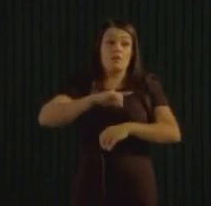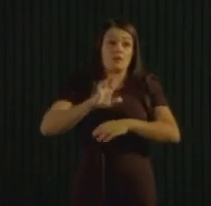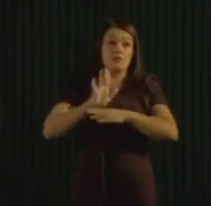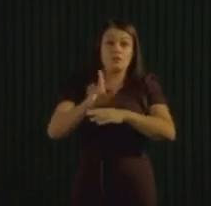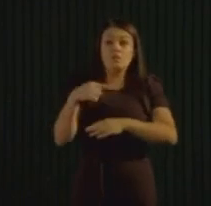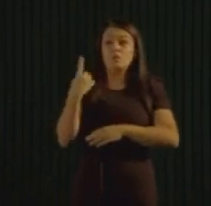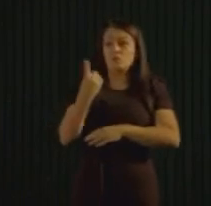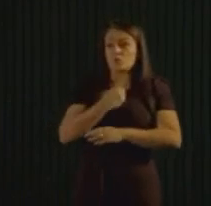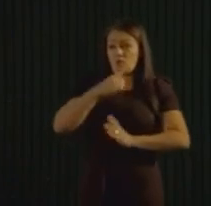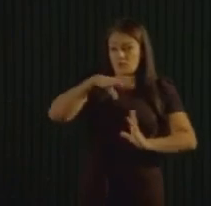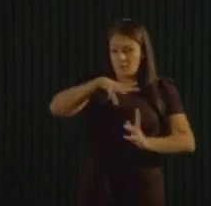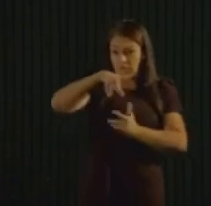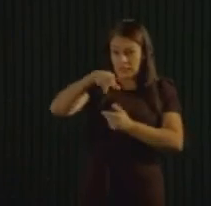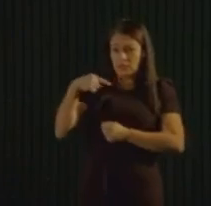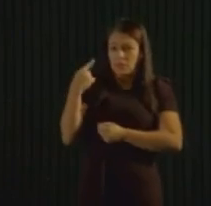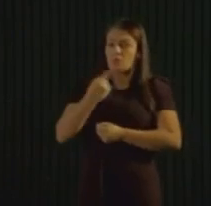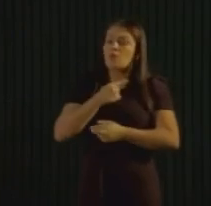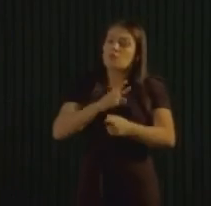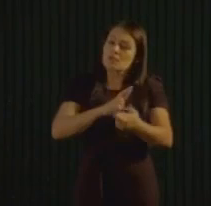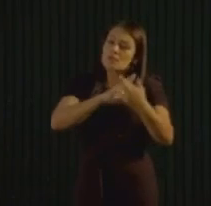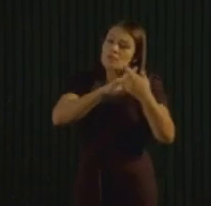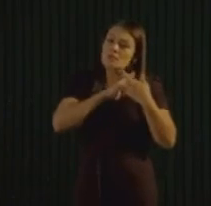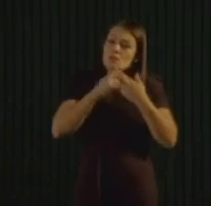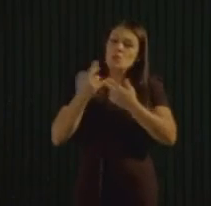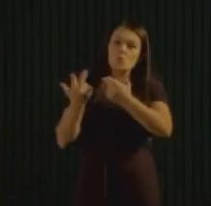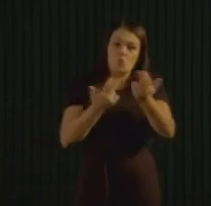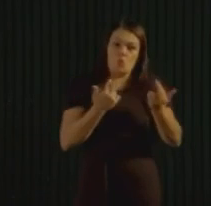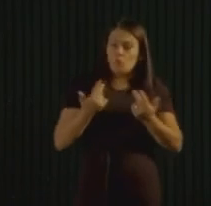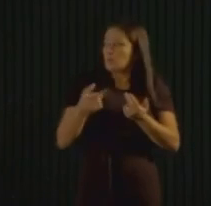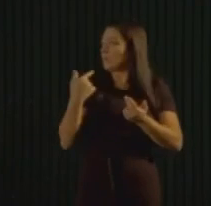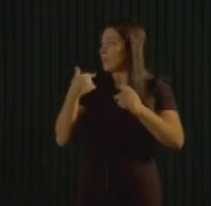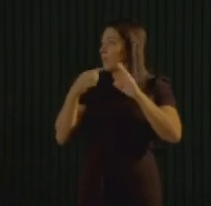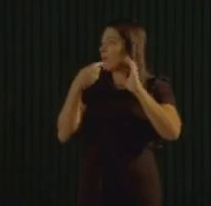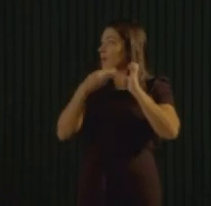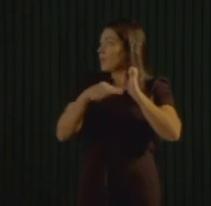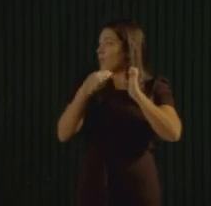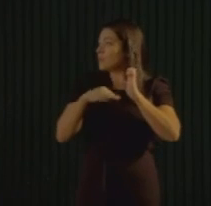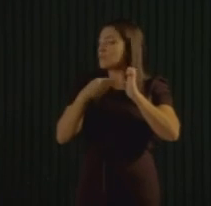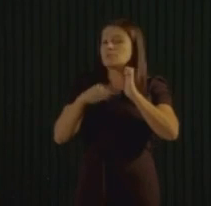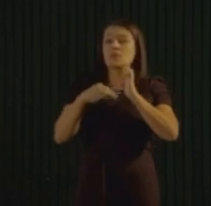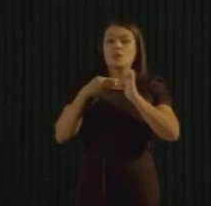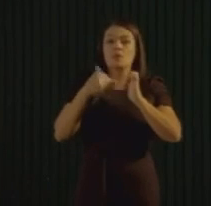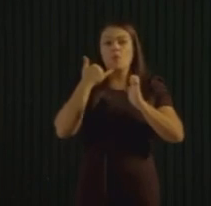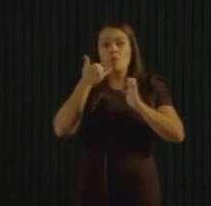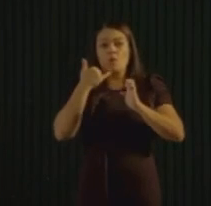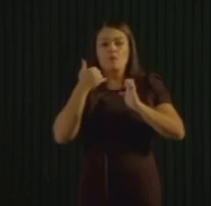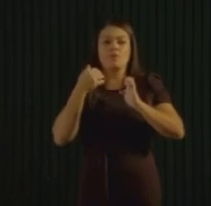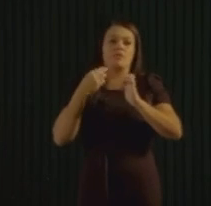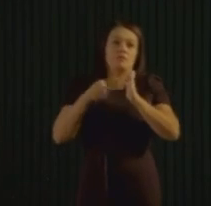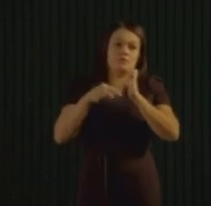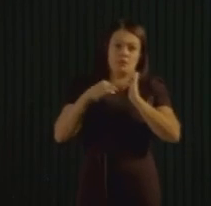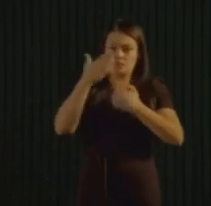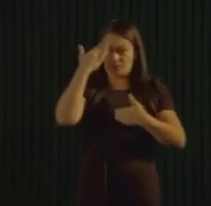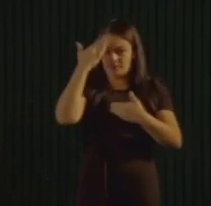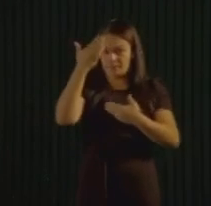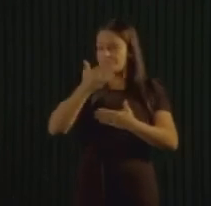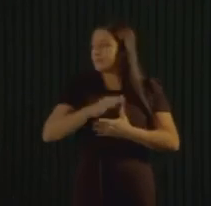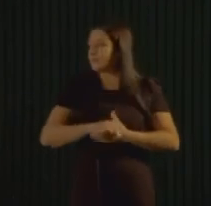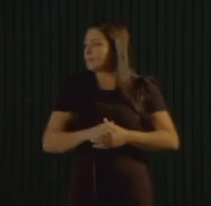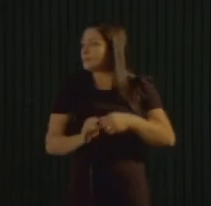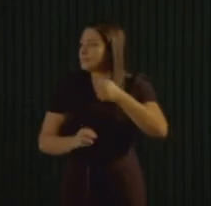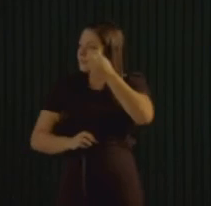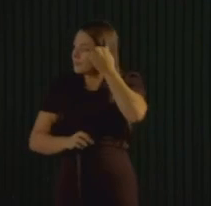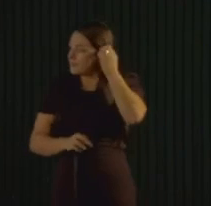ter contribuído. Nosso lugar, nosso planeta, nossa responsabilidade. Aqui estão os meus contatos, WhatsApp, e-mail. Muito obrigado a